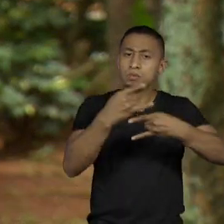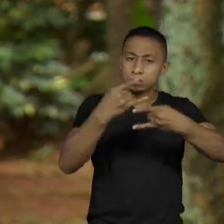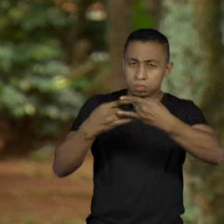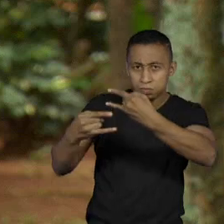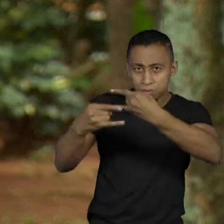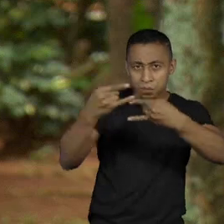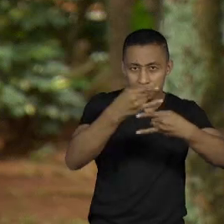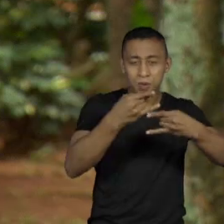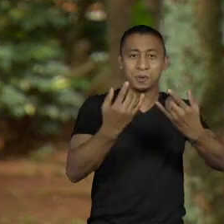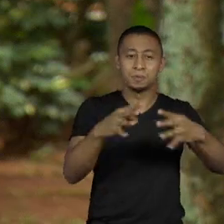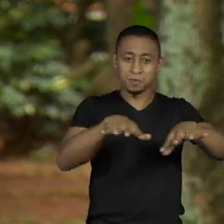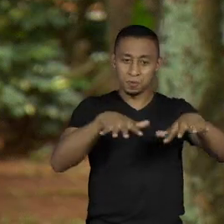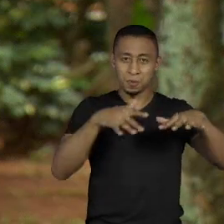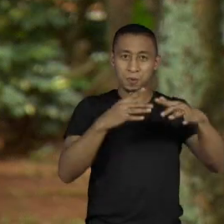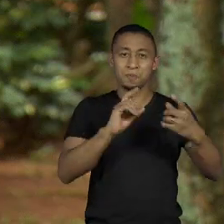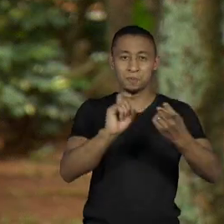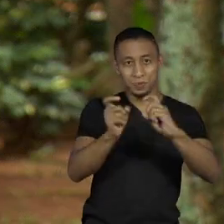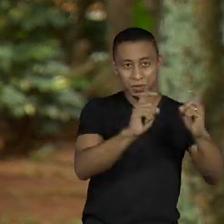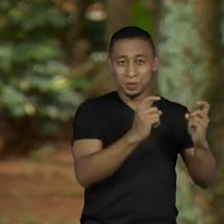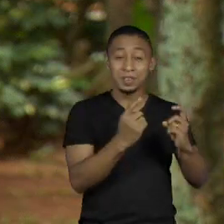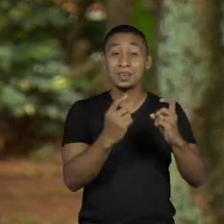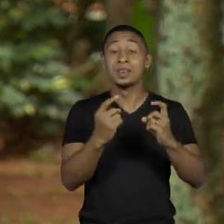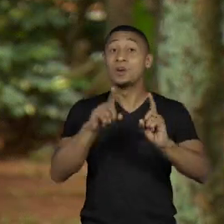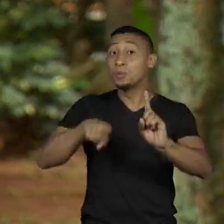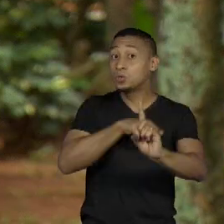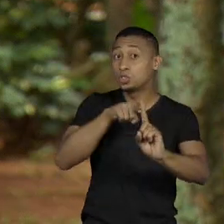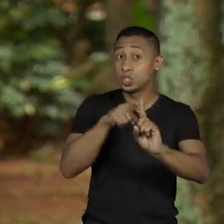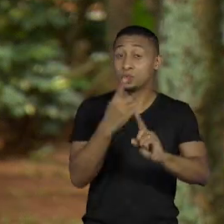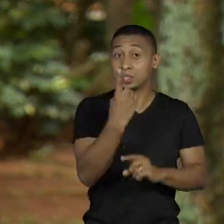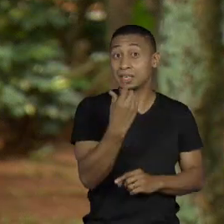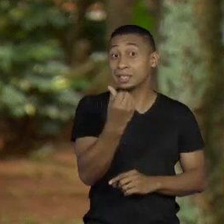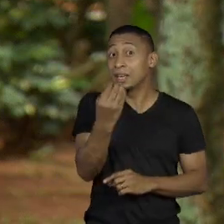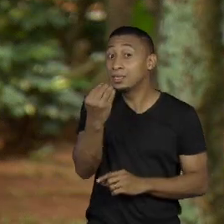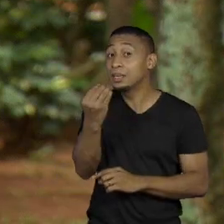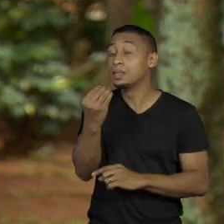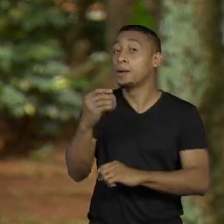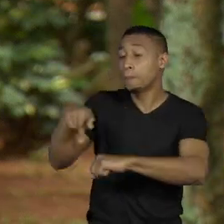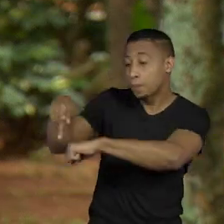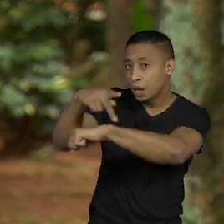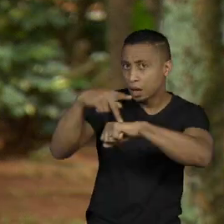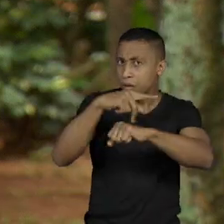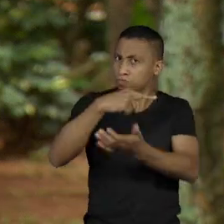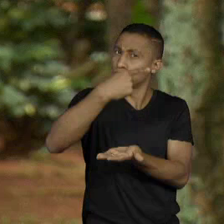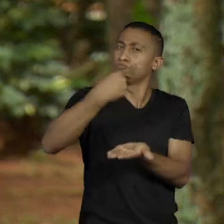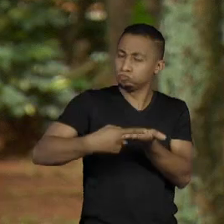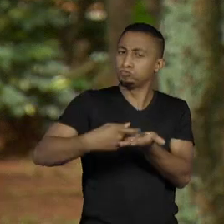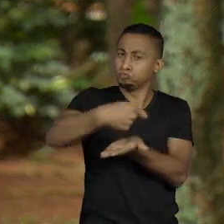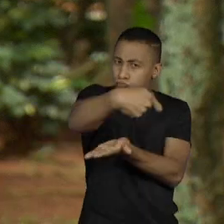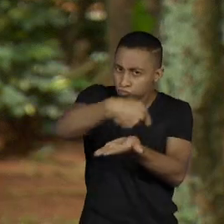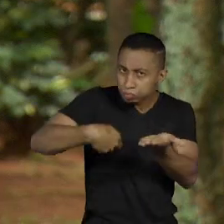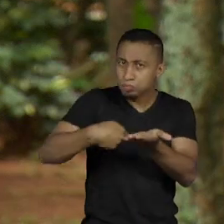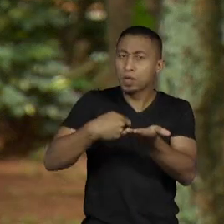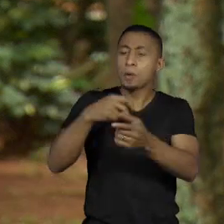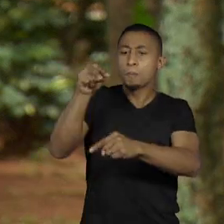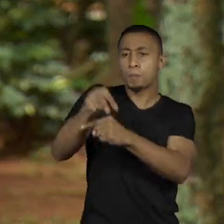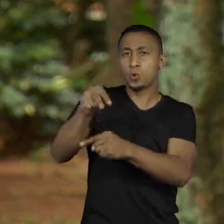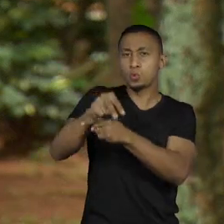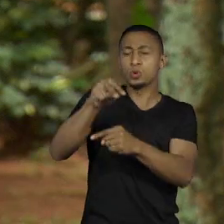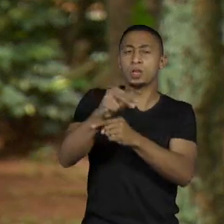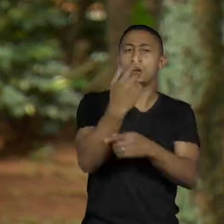metas que mais de 160 países que assinaram a Convenção da Diversidade Biológica, um